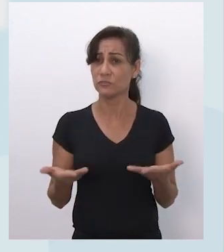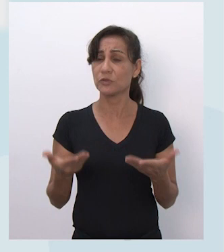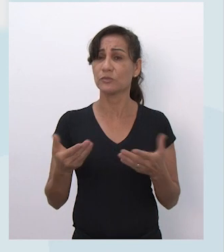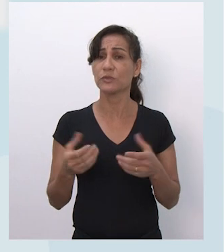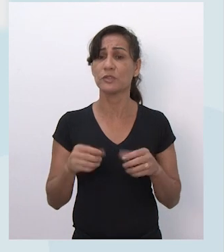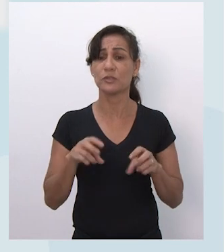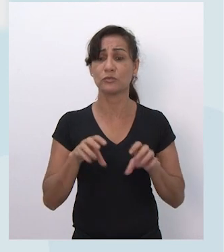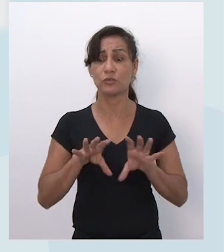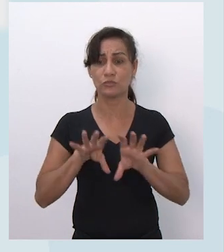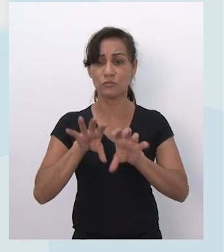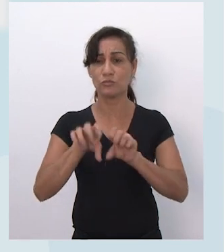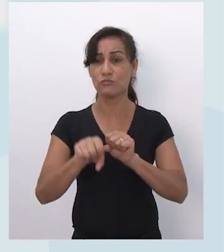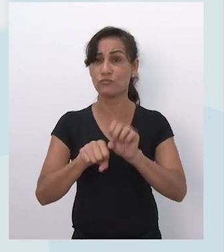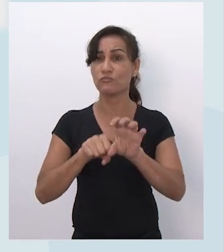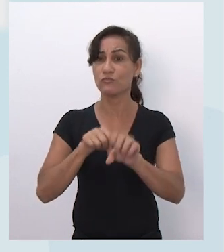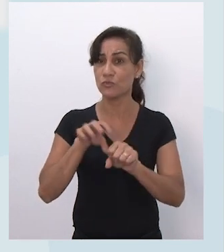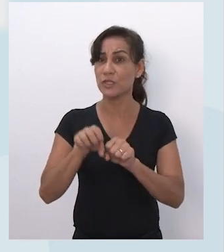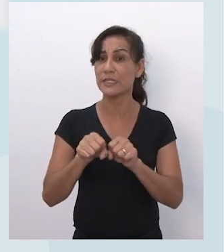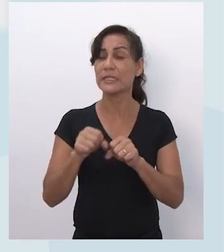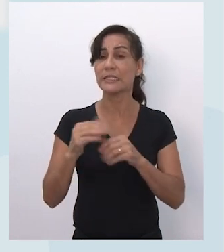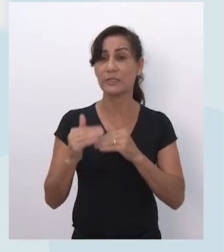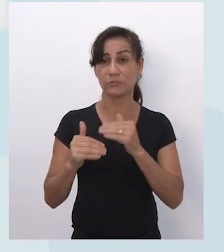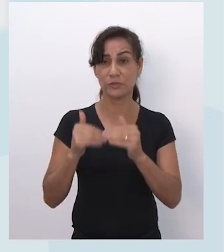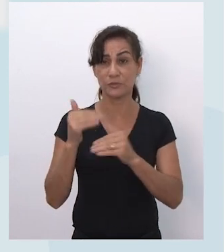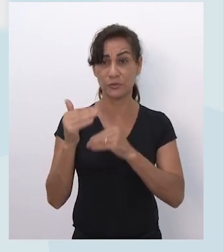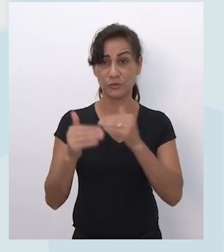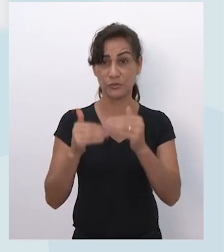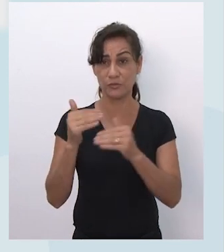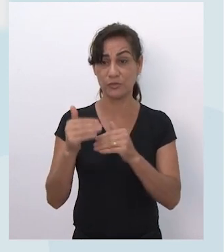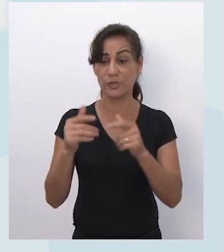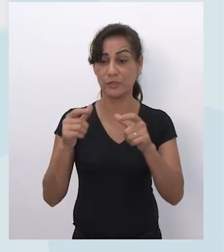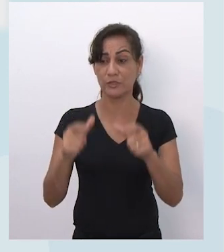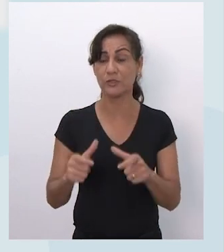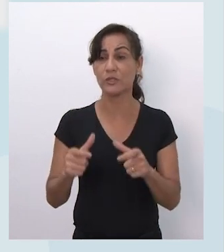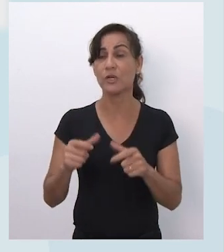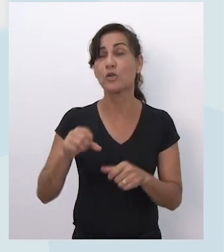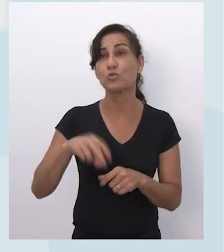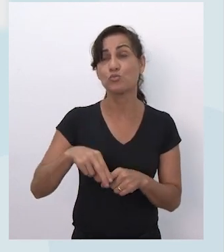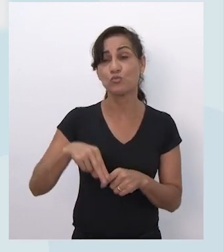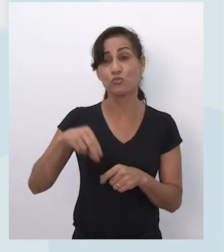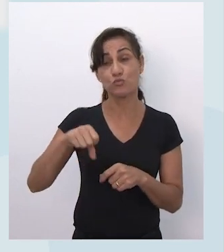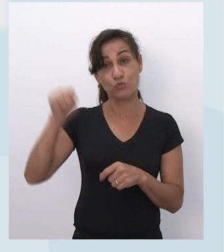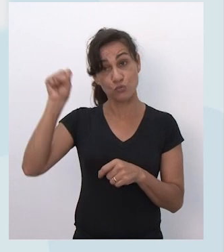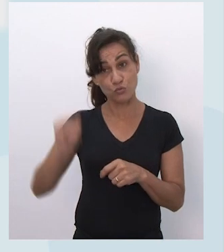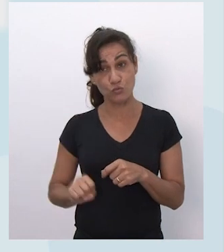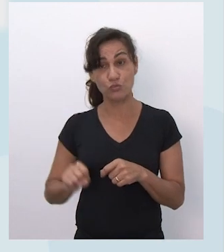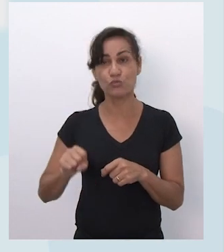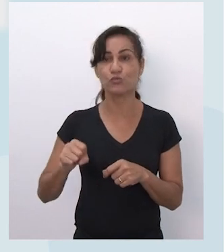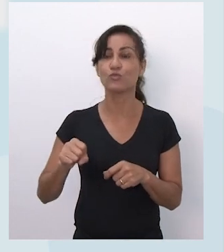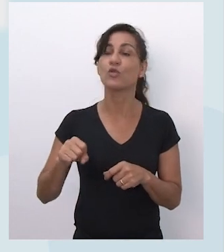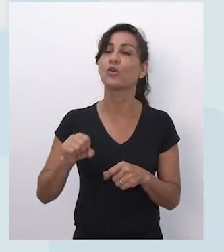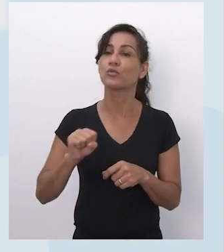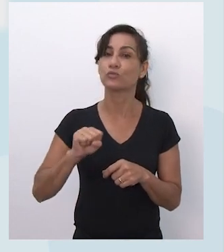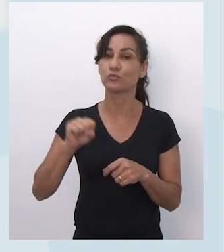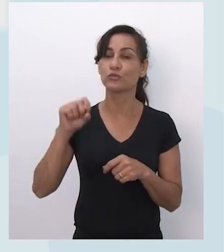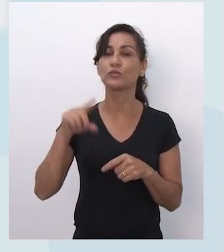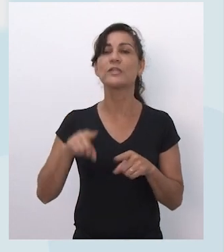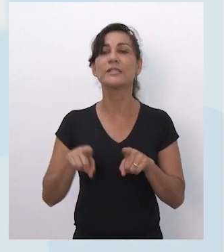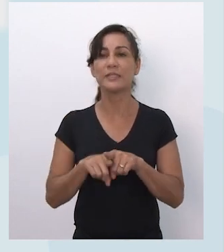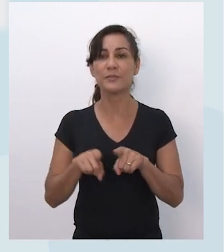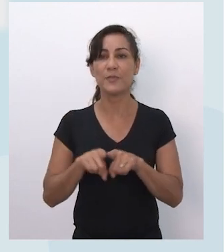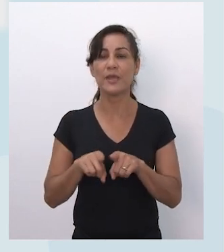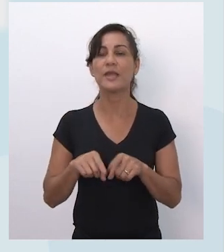colonização. Posteriormente, nós temos aí o desenvolvimento da região Sul, Sudeste, né? E atualmente a gente tem um